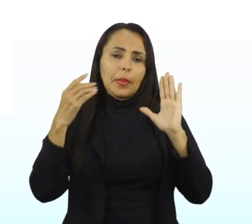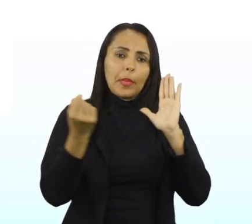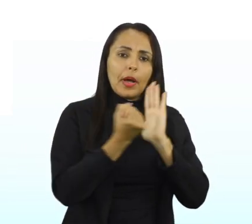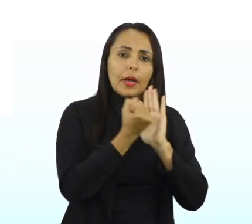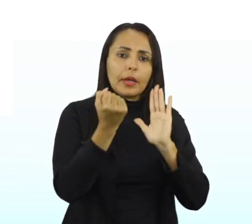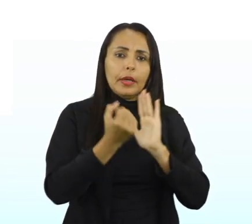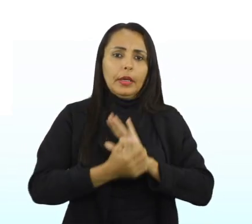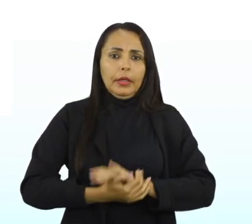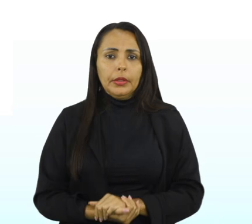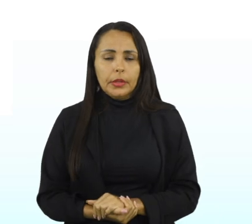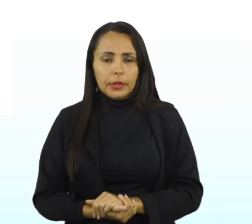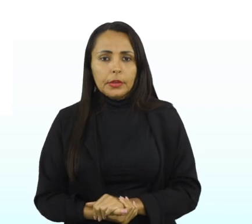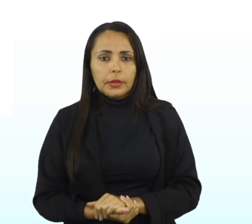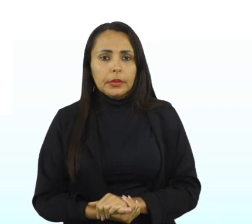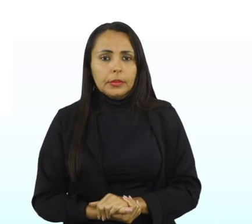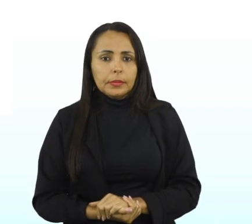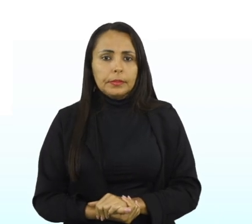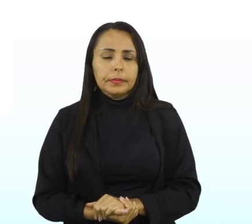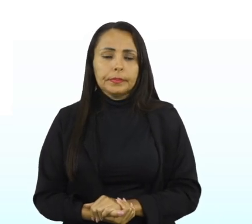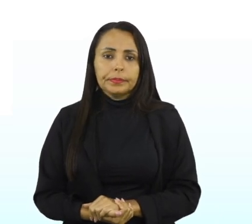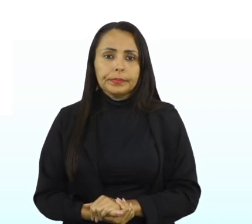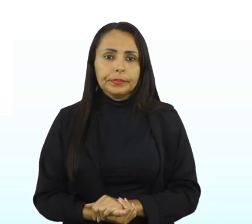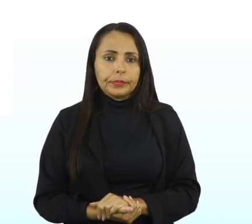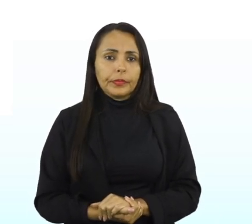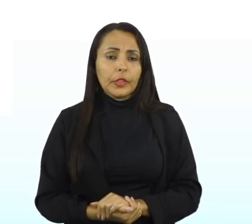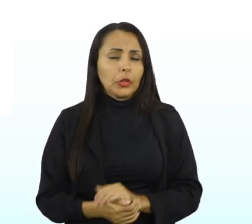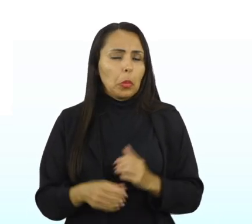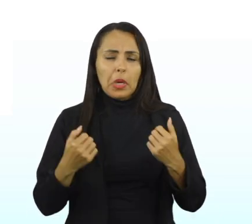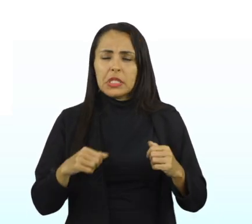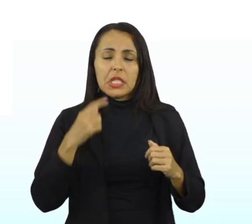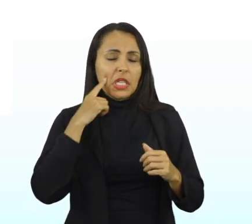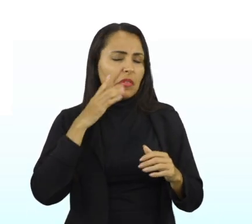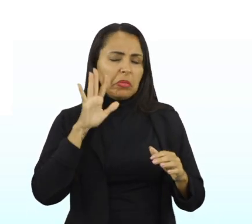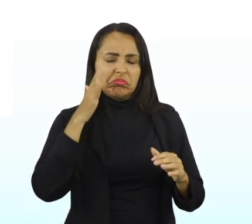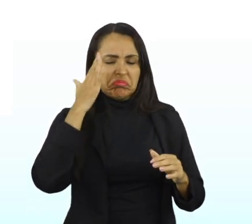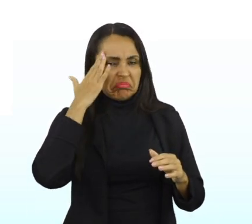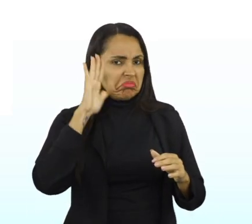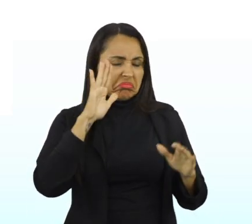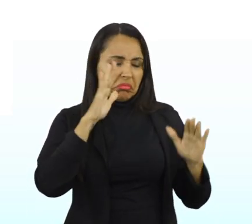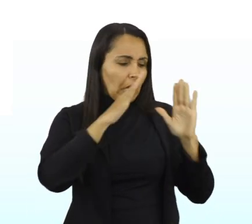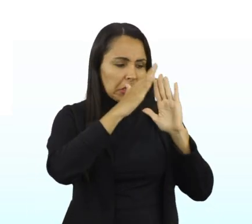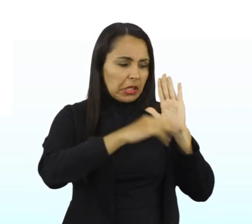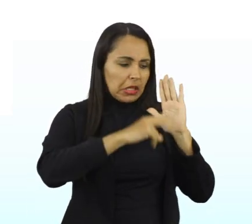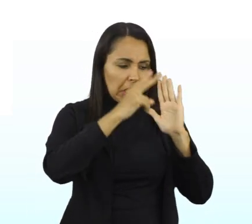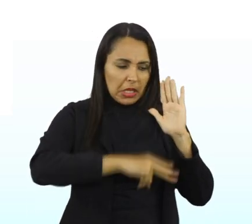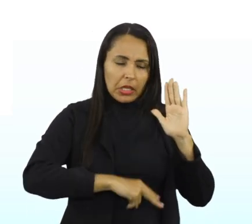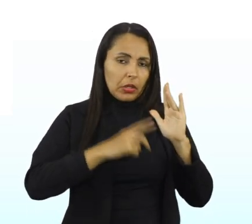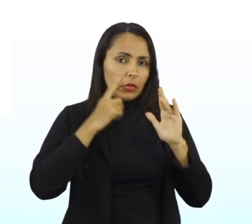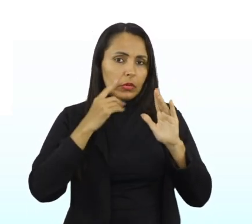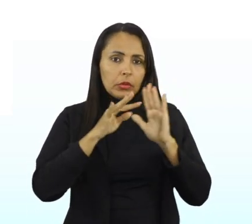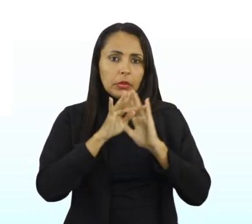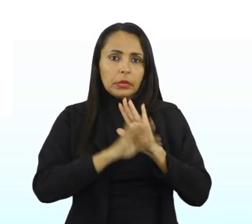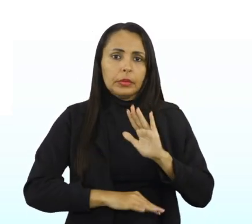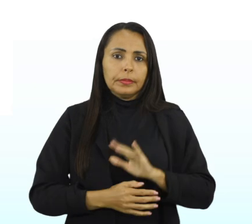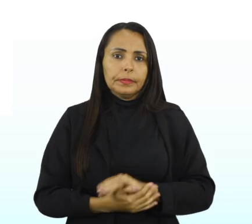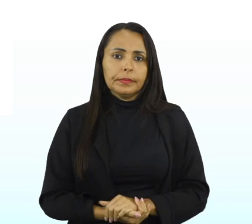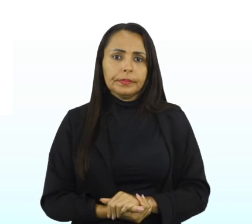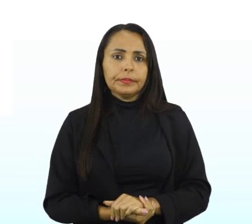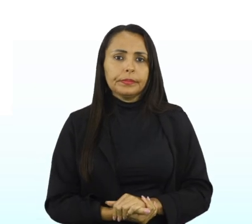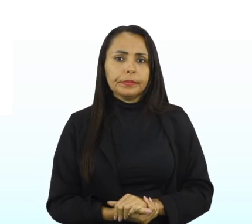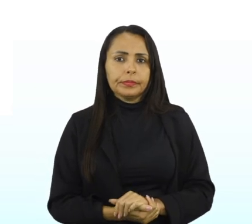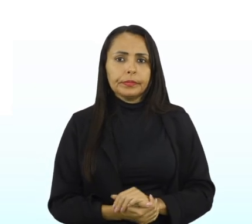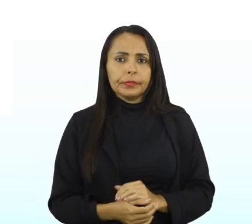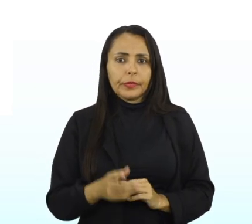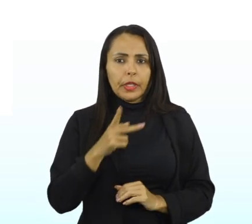exemplos dessas marcas. Não precisava nem ler o texto. O comando já está me